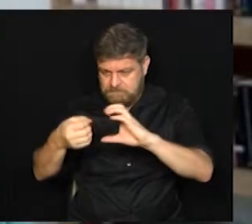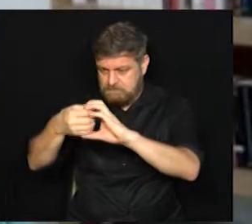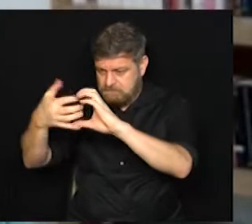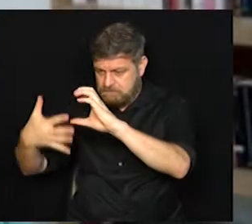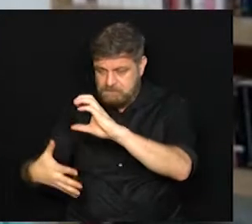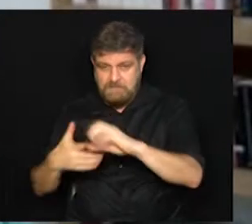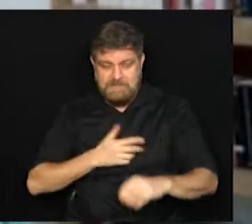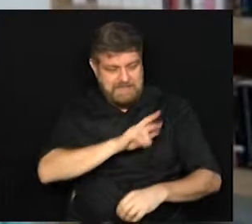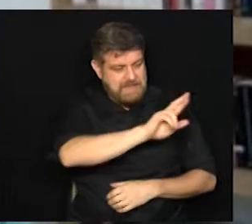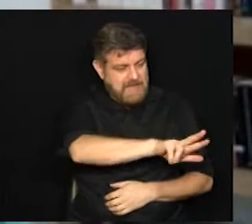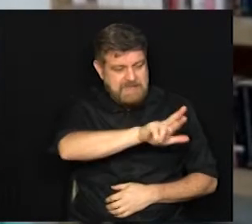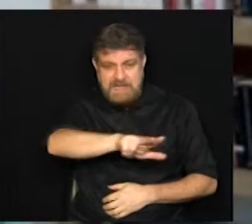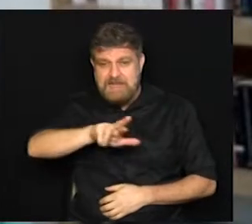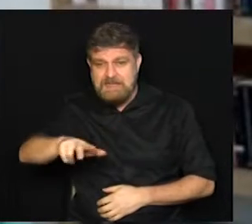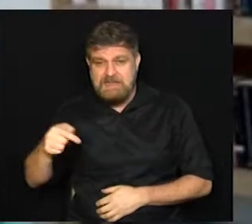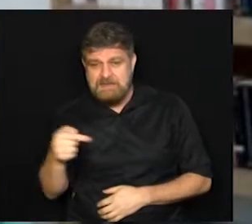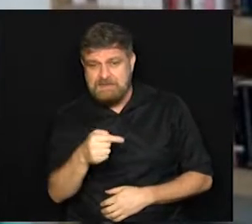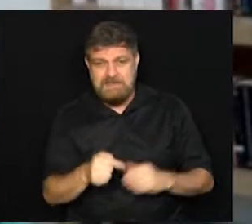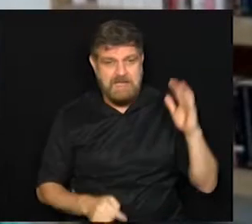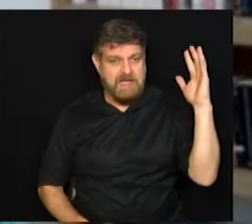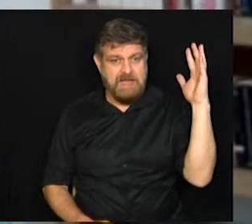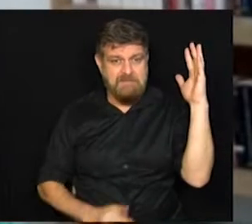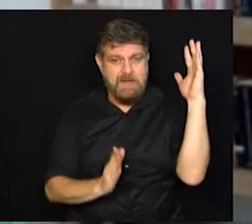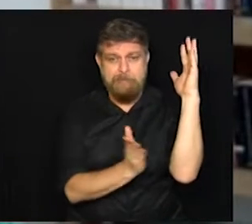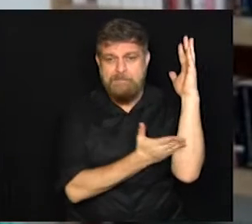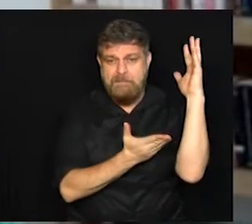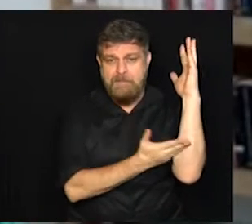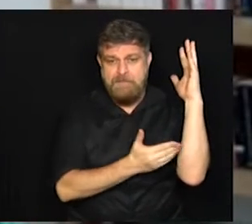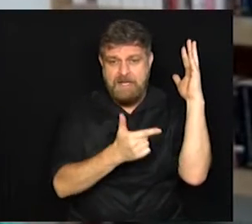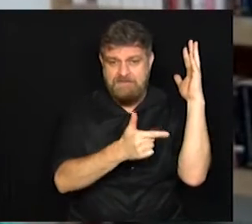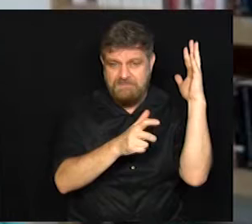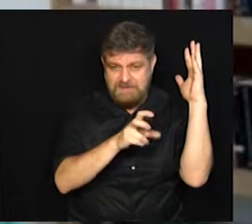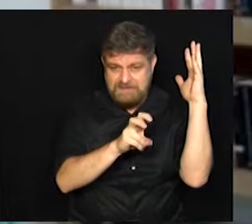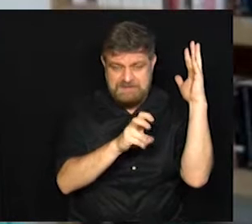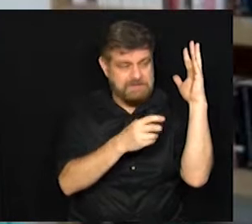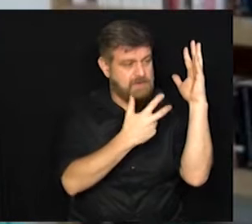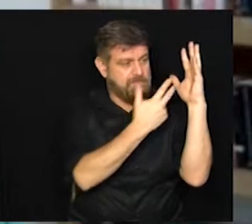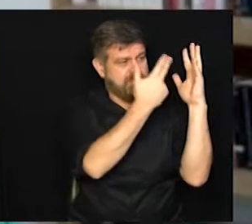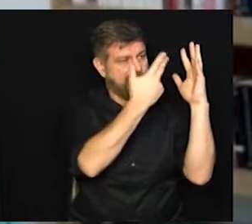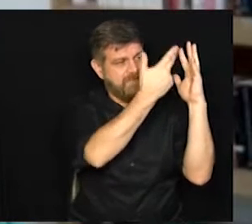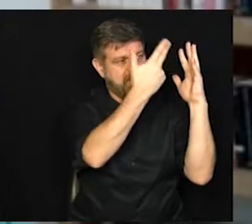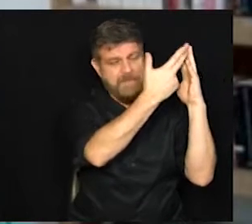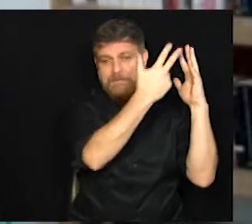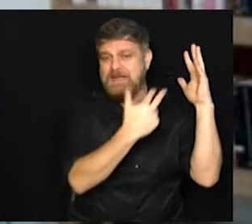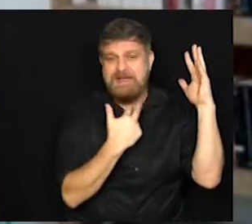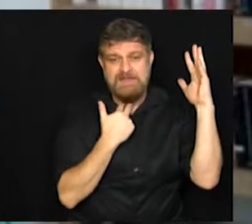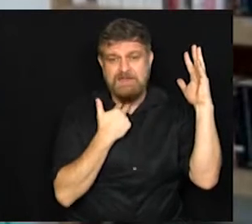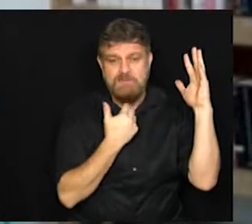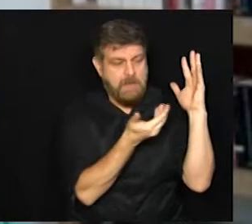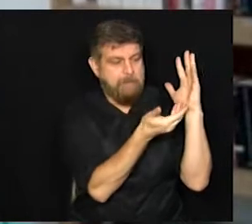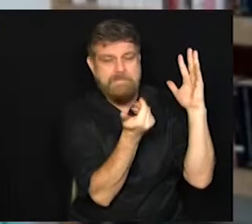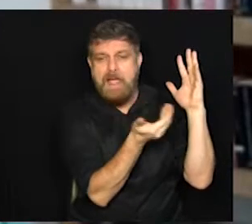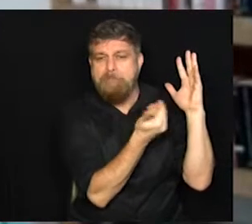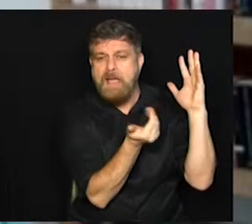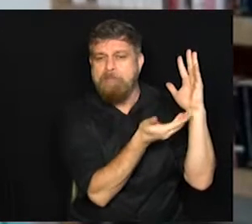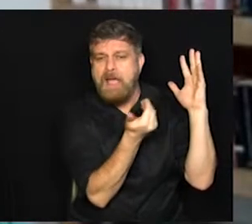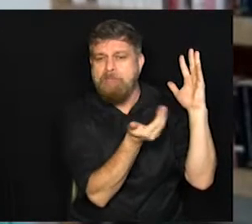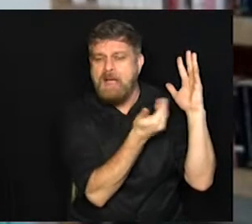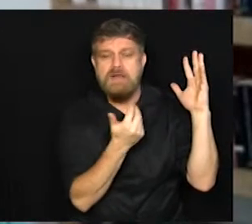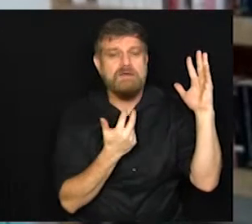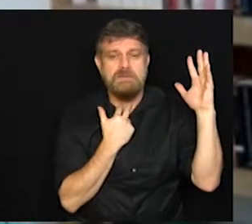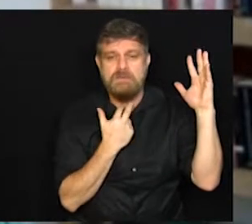a não retirada de mais de 25% da copa. Essa são